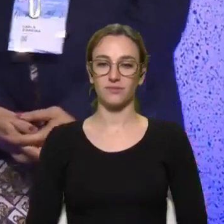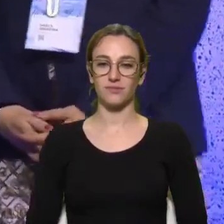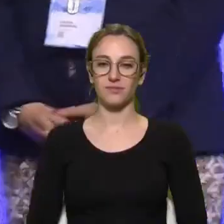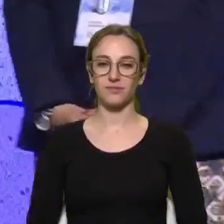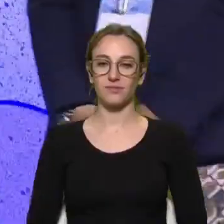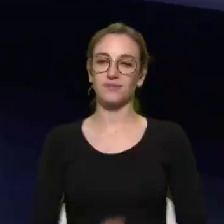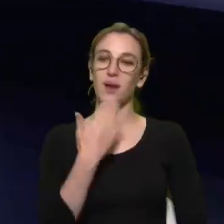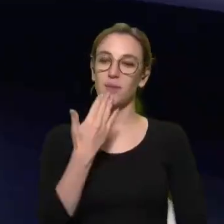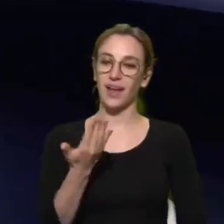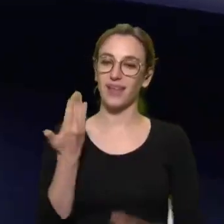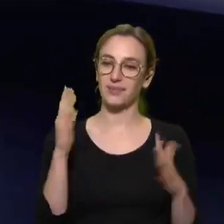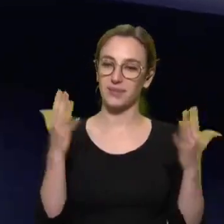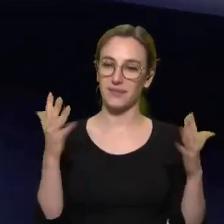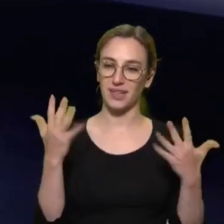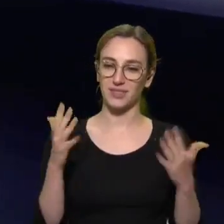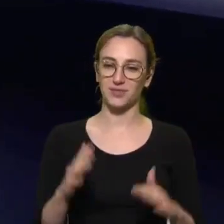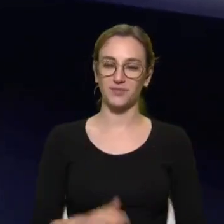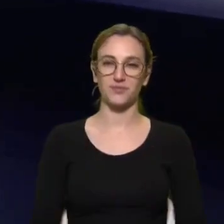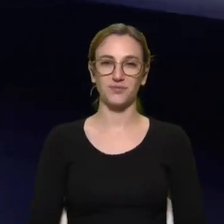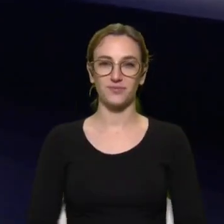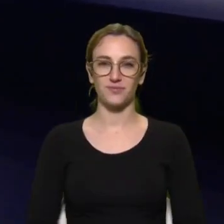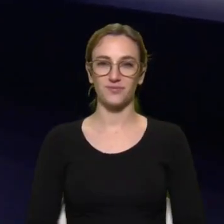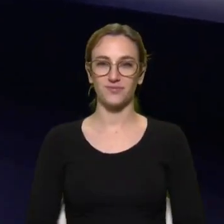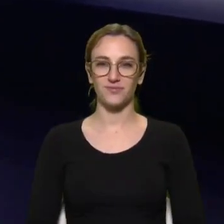Obrigada, parabéns mais uma vez.